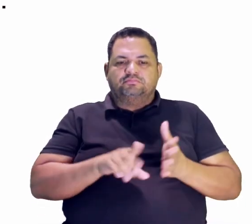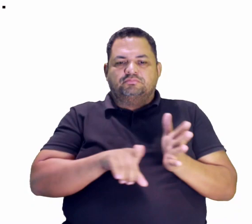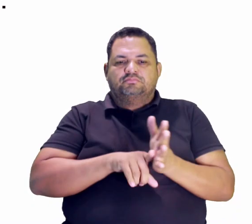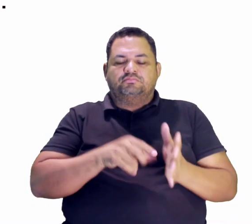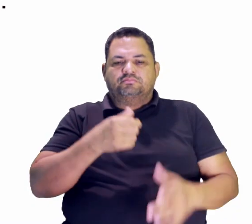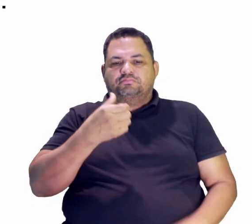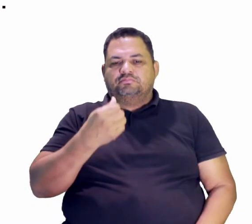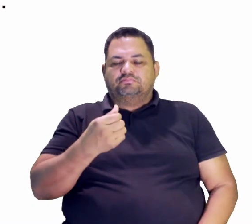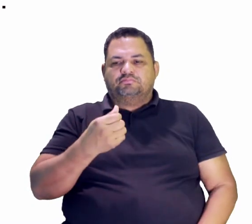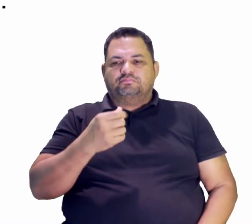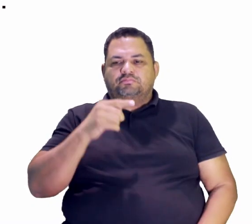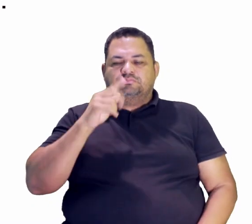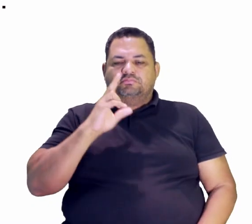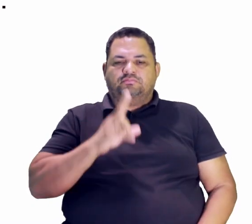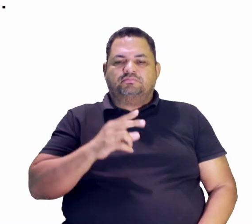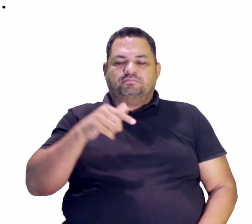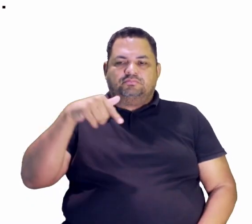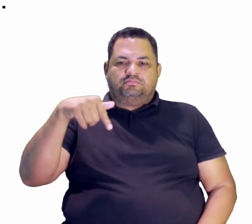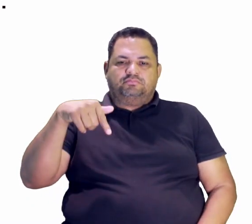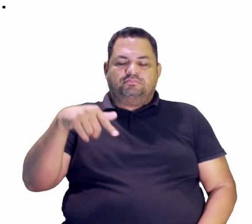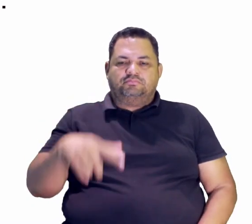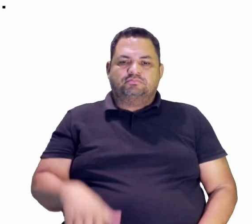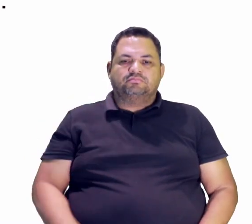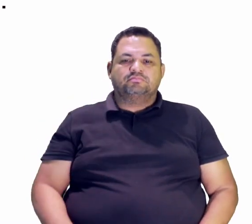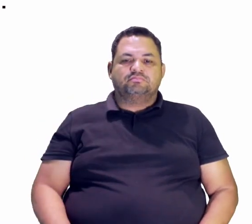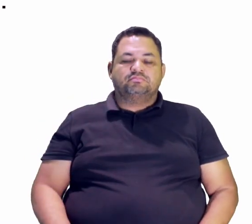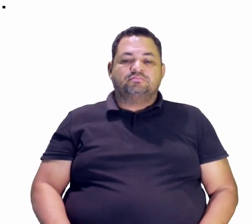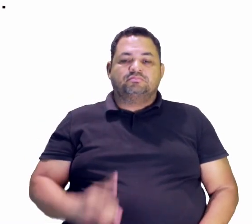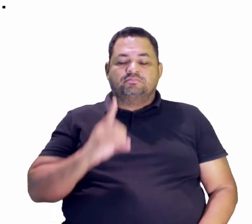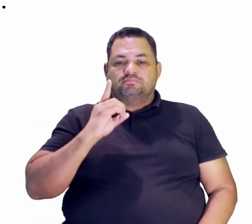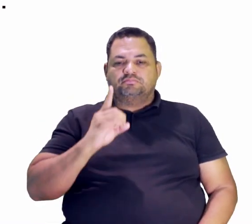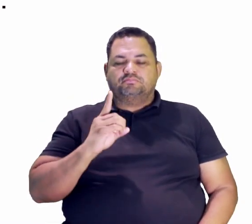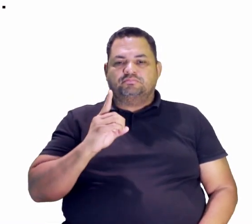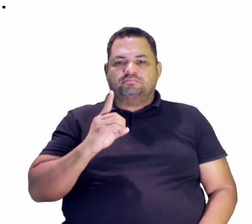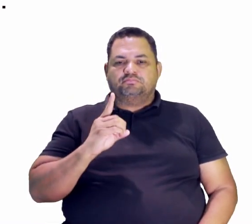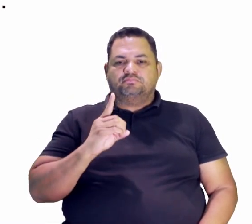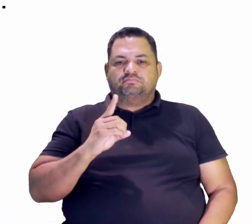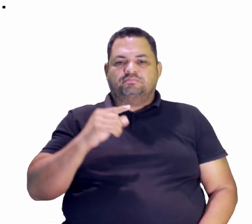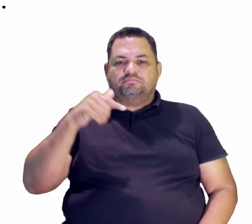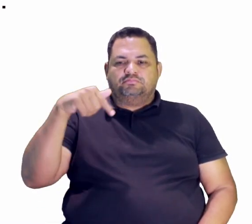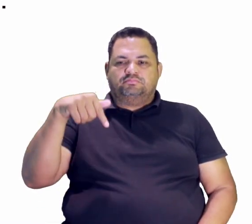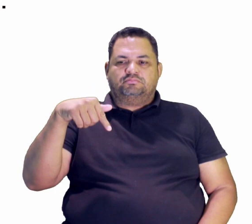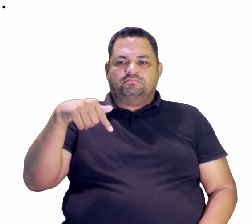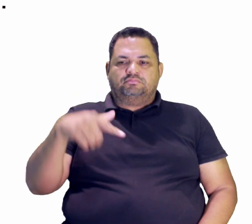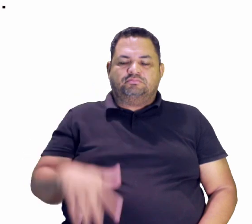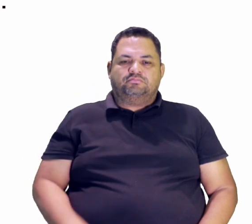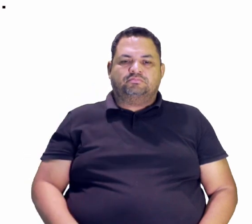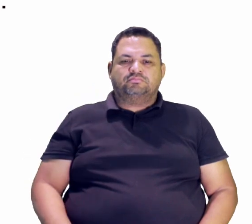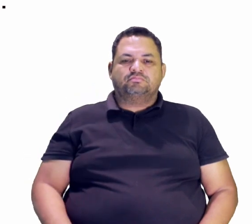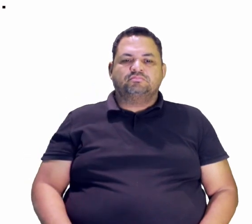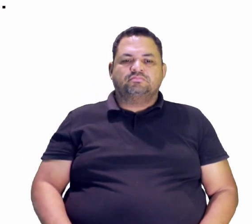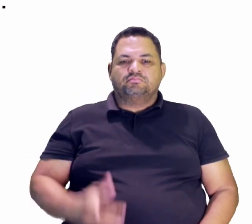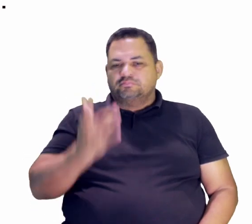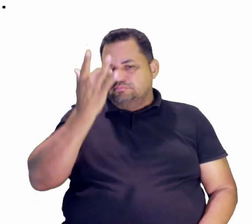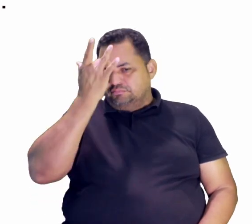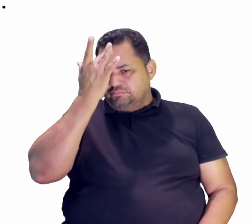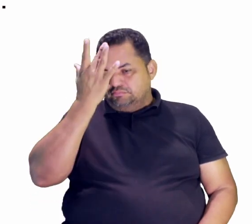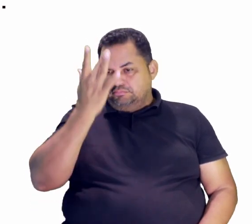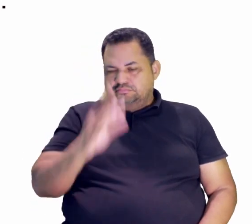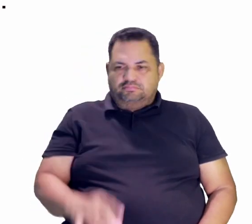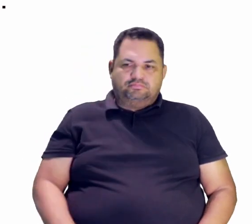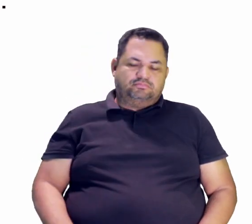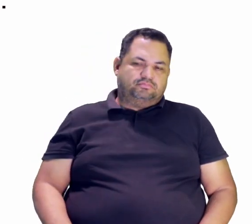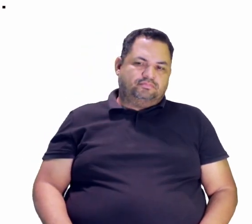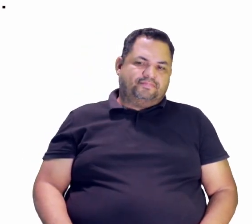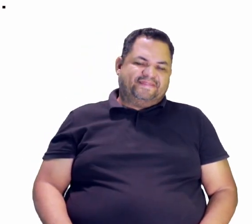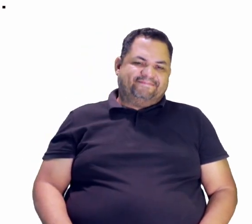quê? 7. Certo? Então, o D seria o quê? 7. Fácil, né? É a mesma